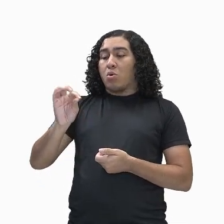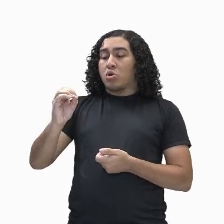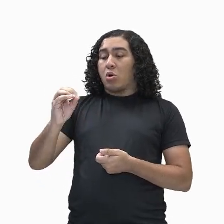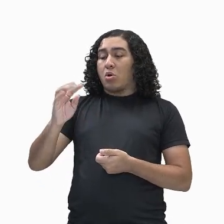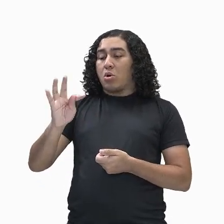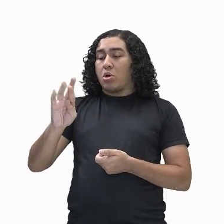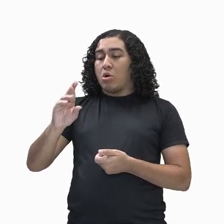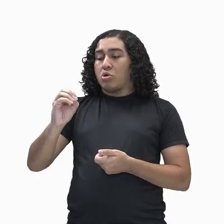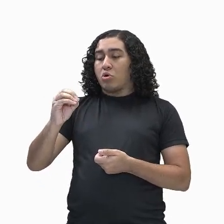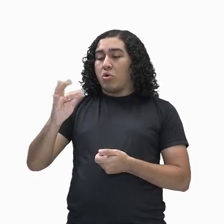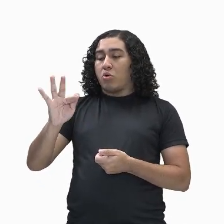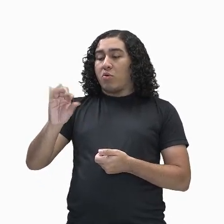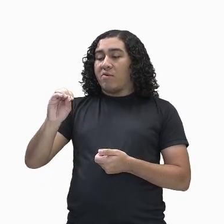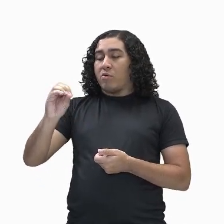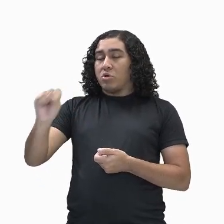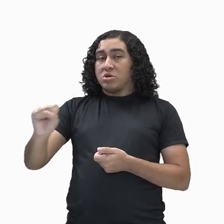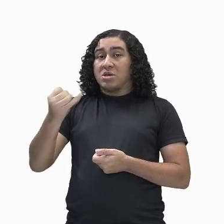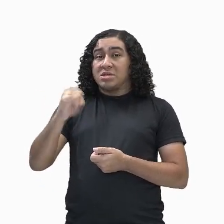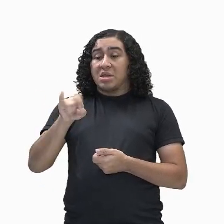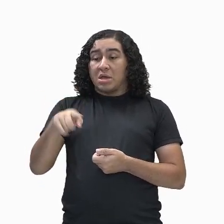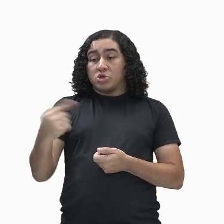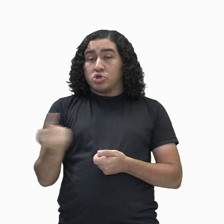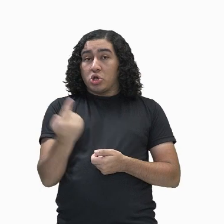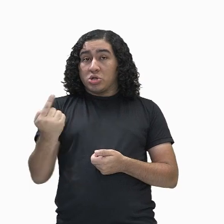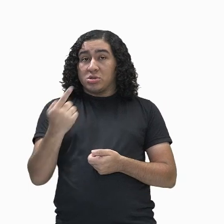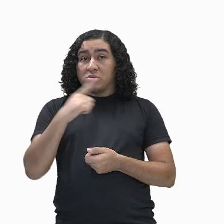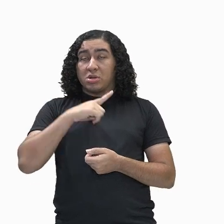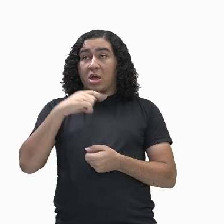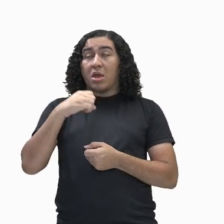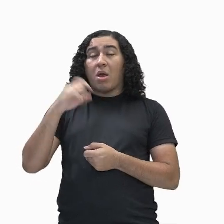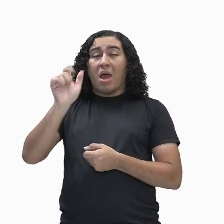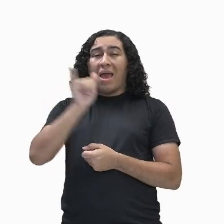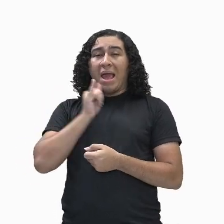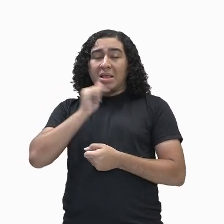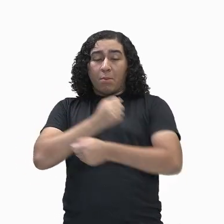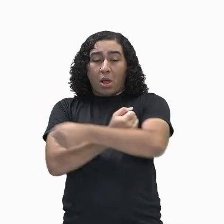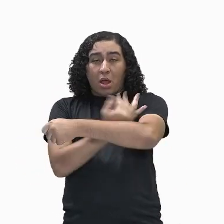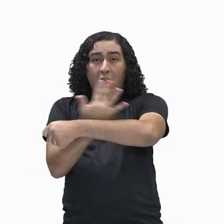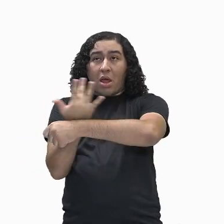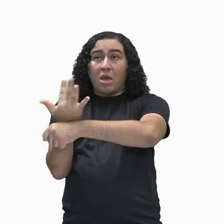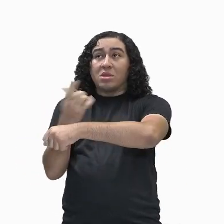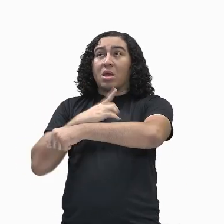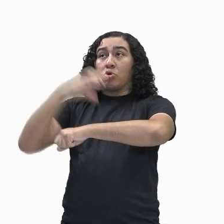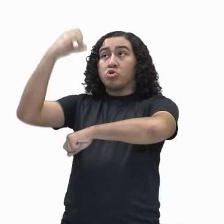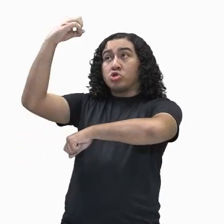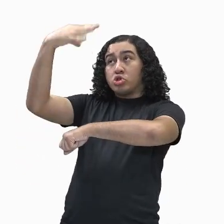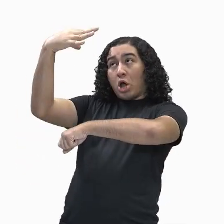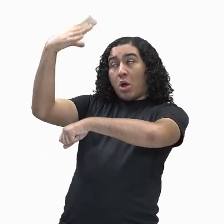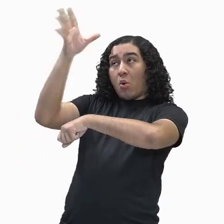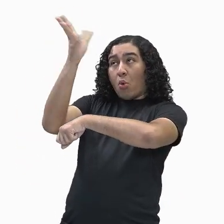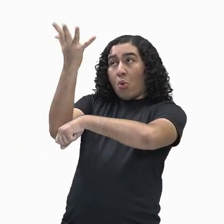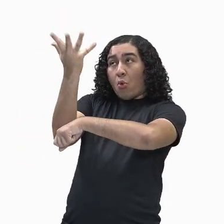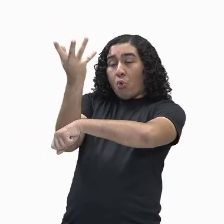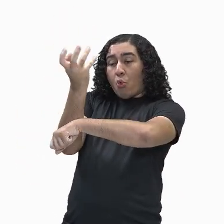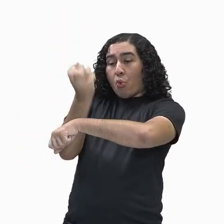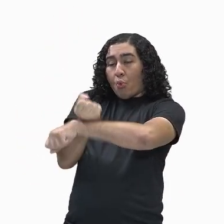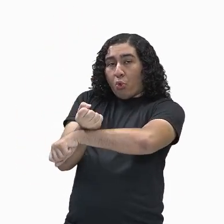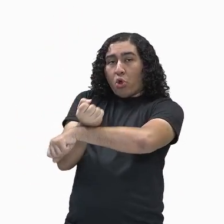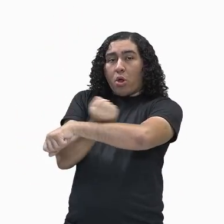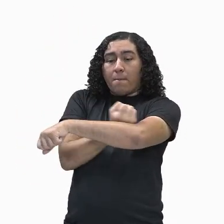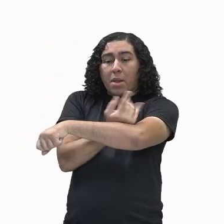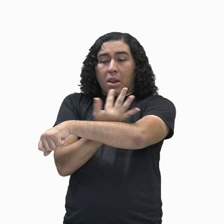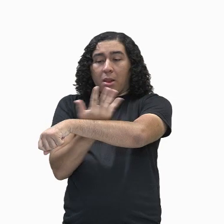ser autótrofos quando eles realizam fotossíntese, é o caso das algas, certo? Elas podem realizar